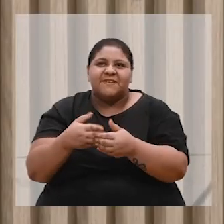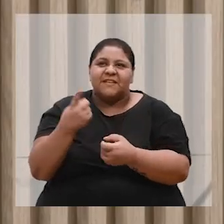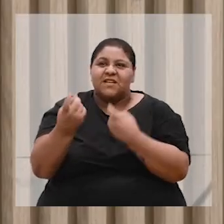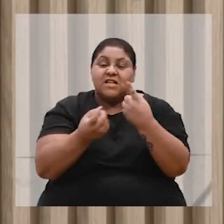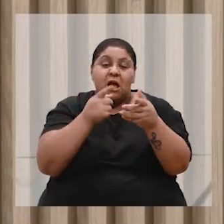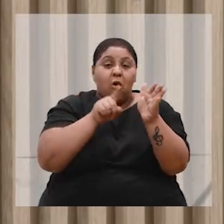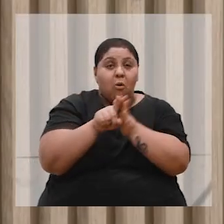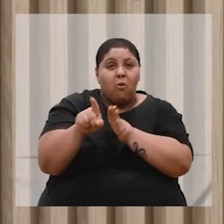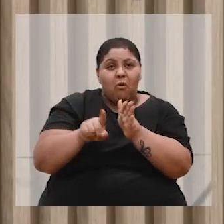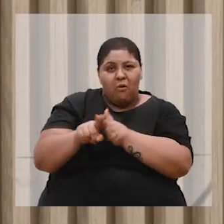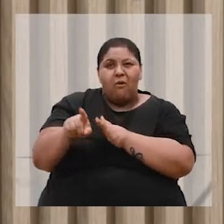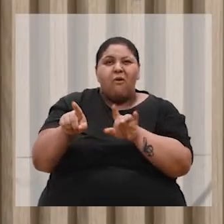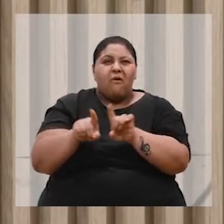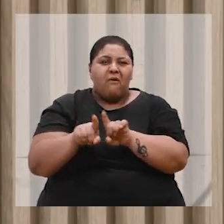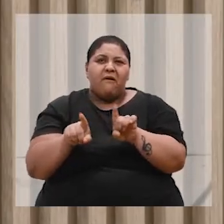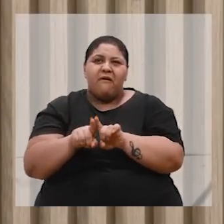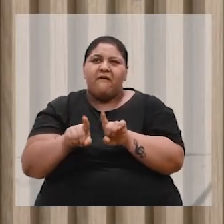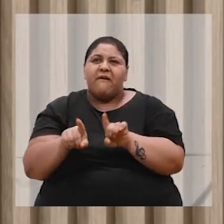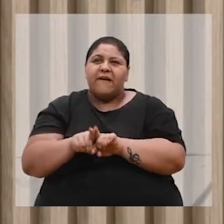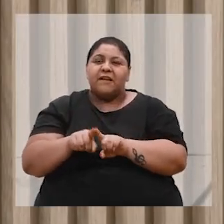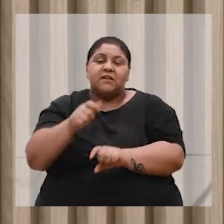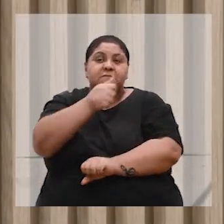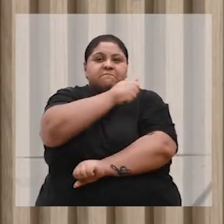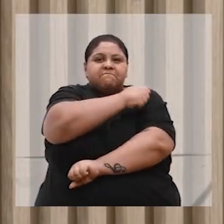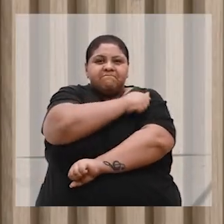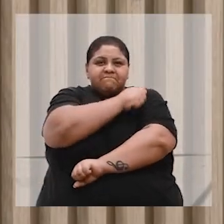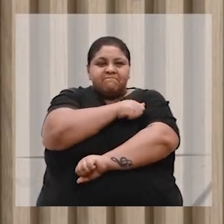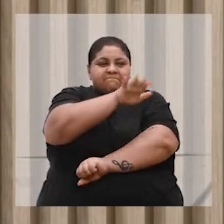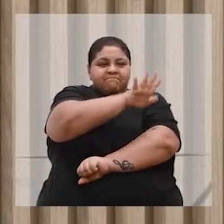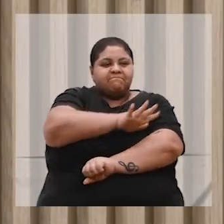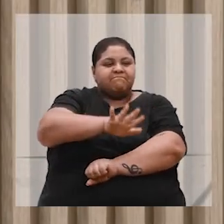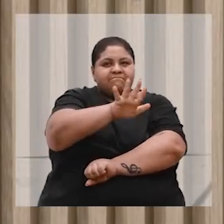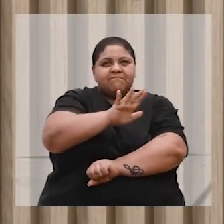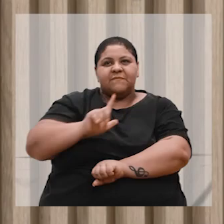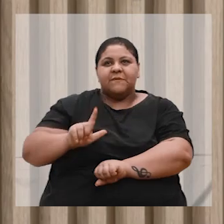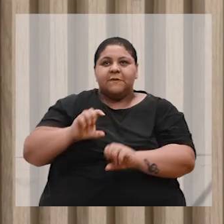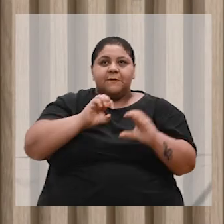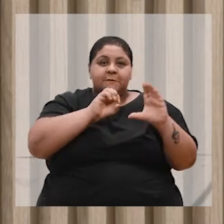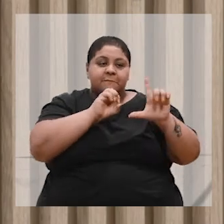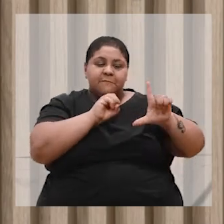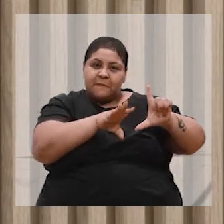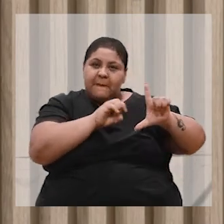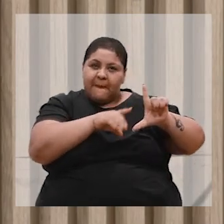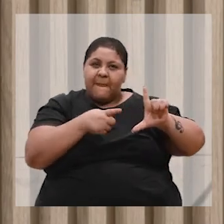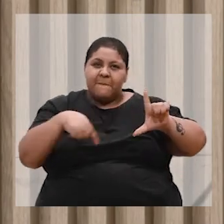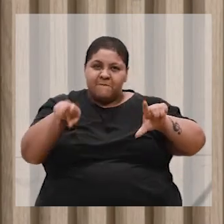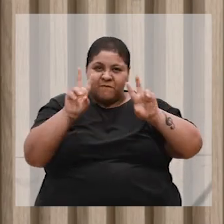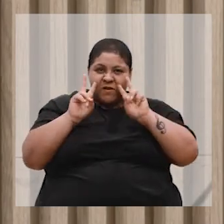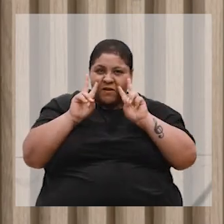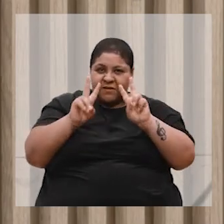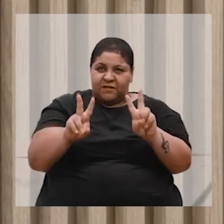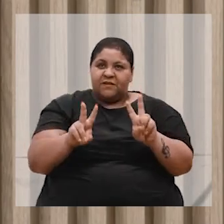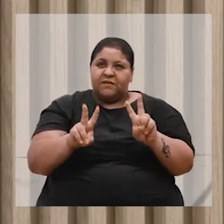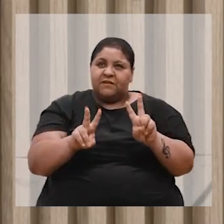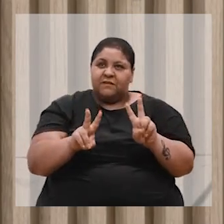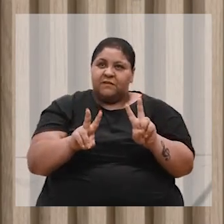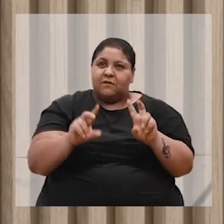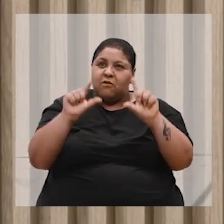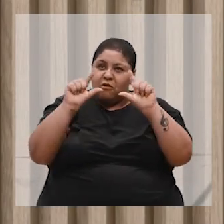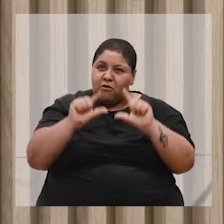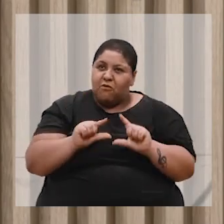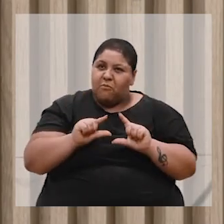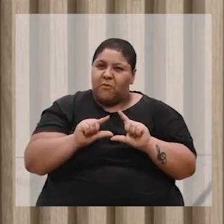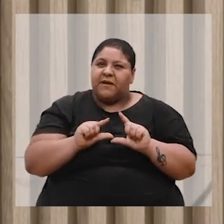acompanhou alguns pesquisadores e também alguns estudantes da área de licenciatura. Vamos assistir